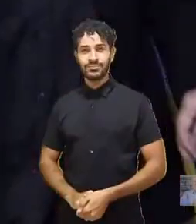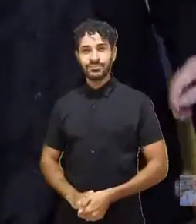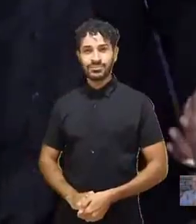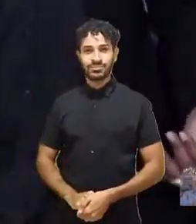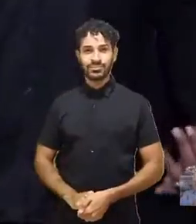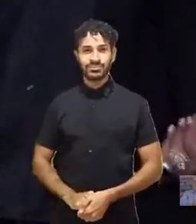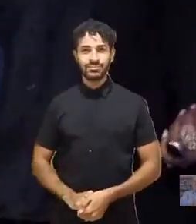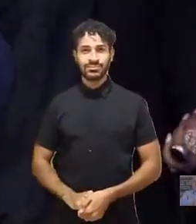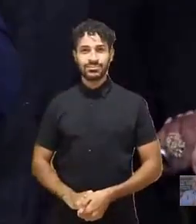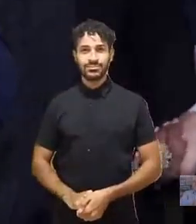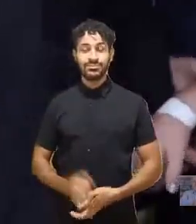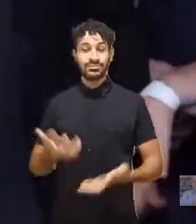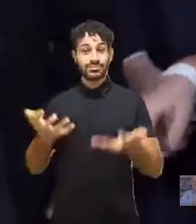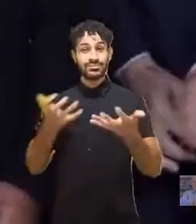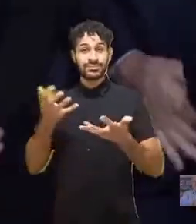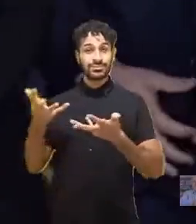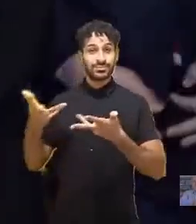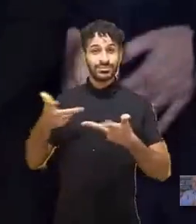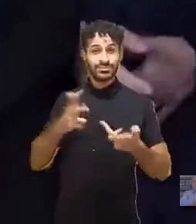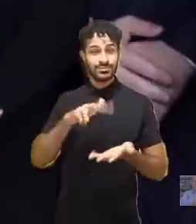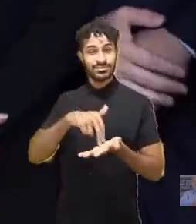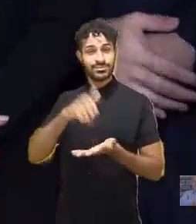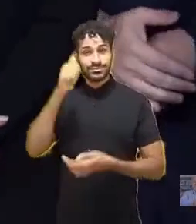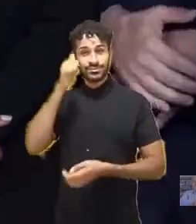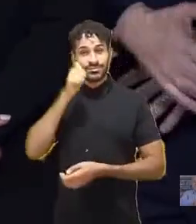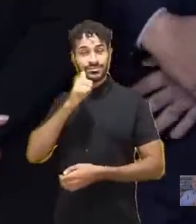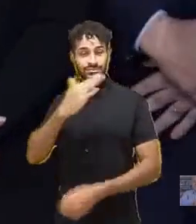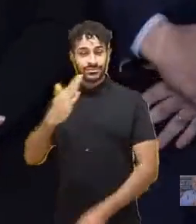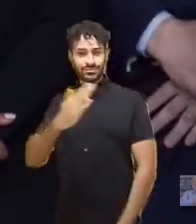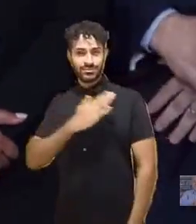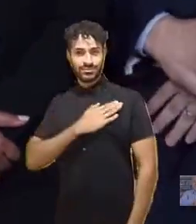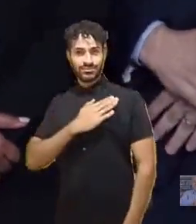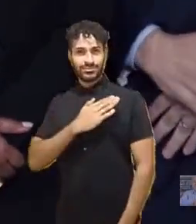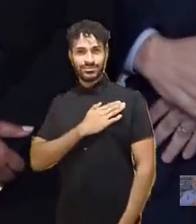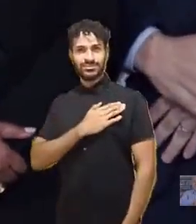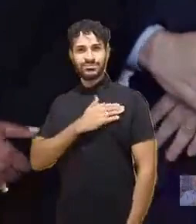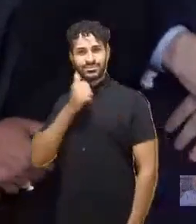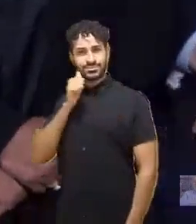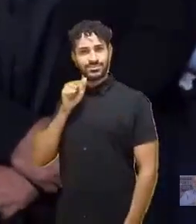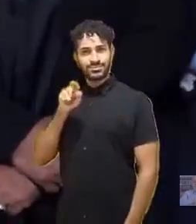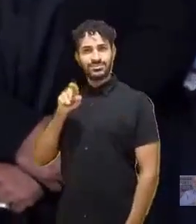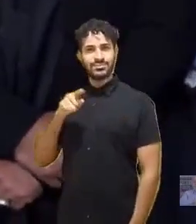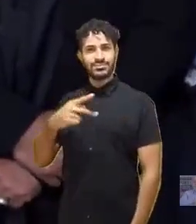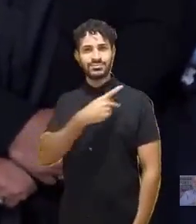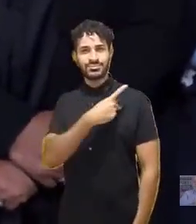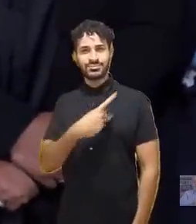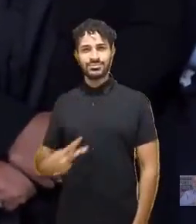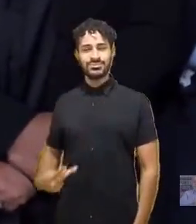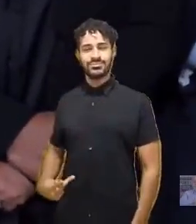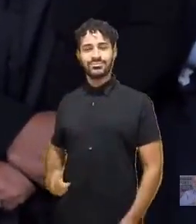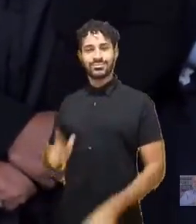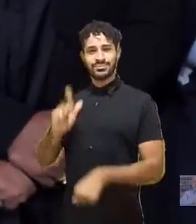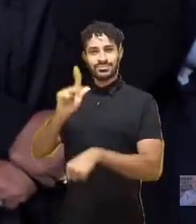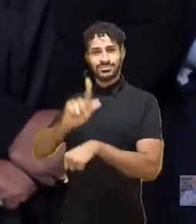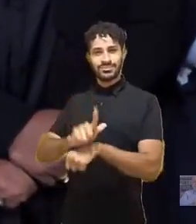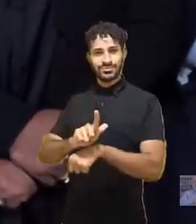quero chamar agora companheira que será ministro da gestão